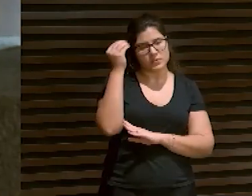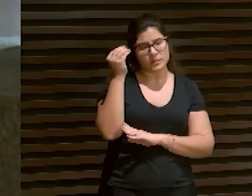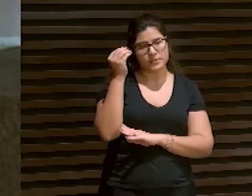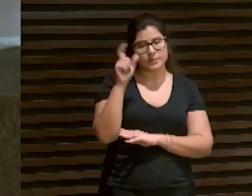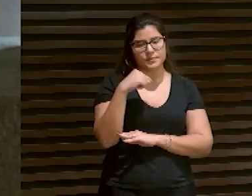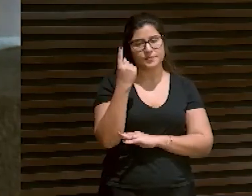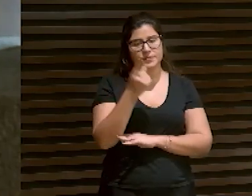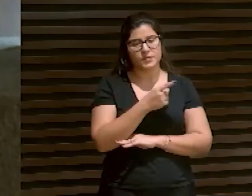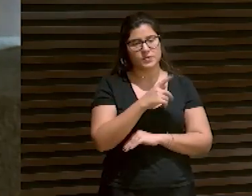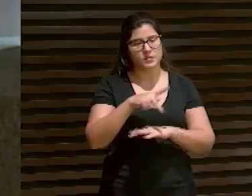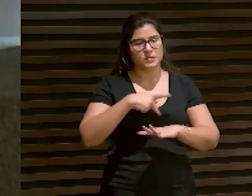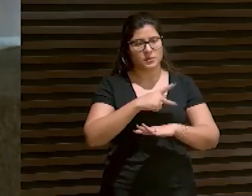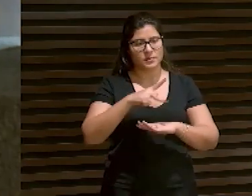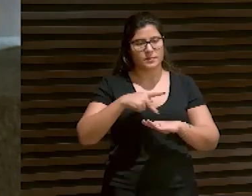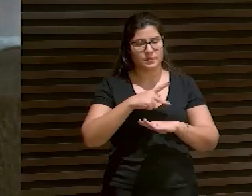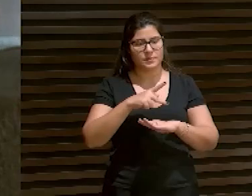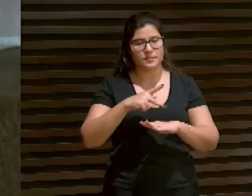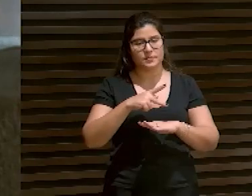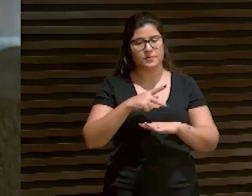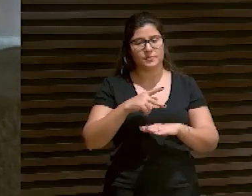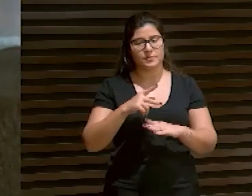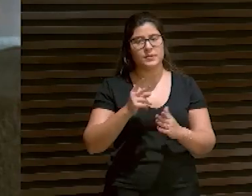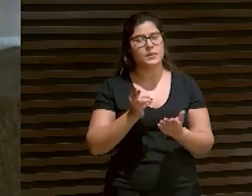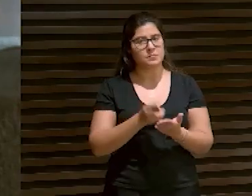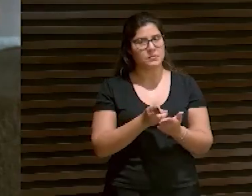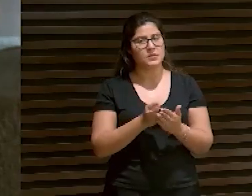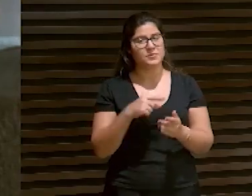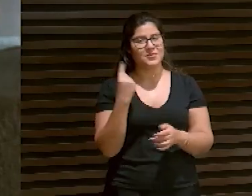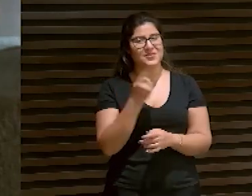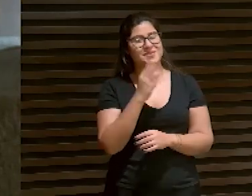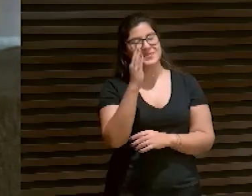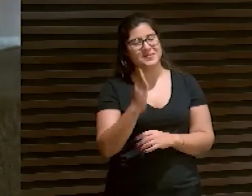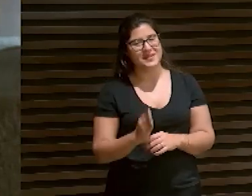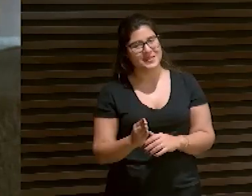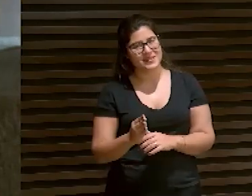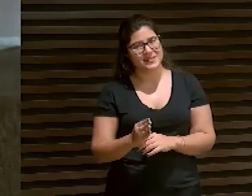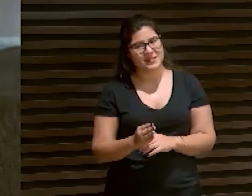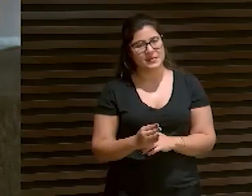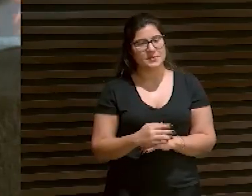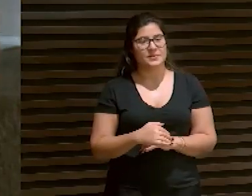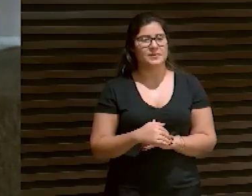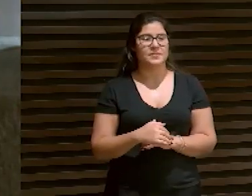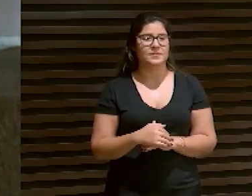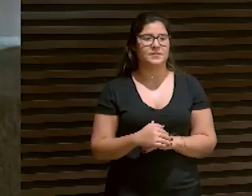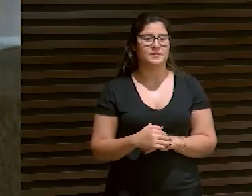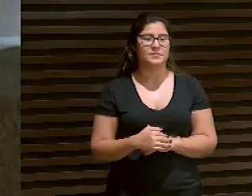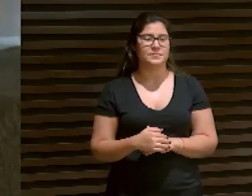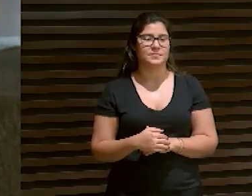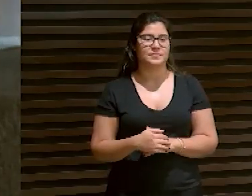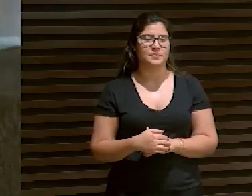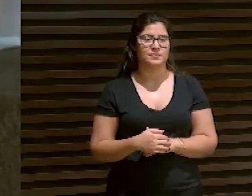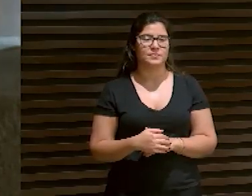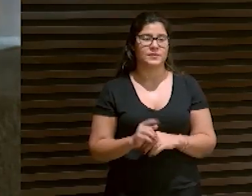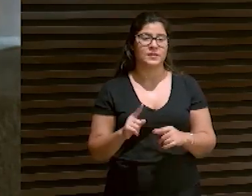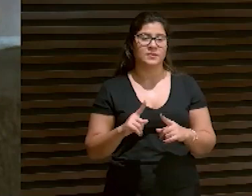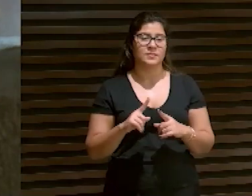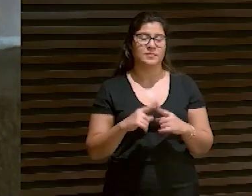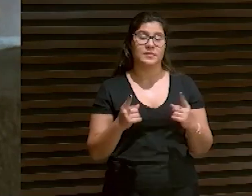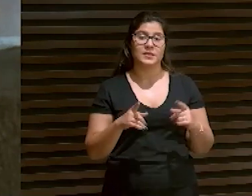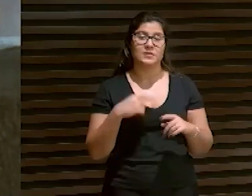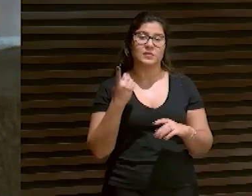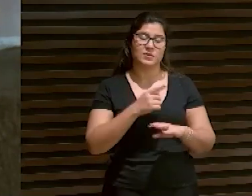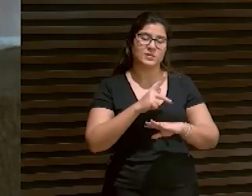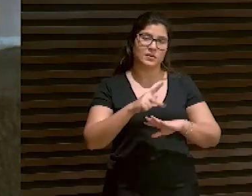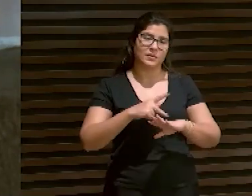nossa pátria, apesar de nós sermos brasileiros aqui hoje, outros americanos, ingleses e por aí vai, mas que a nossa pátria está